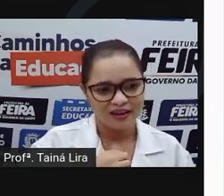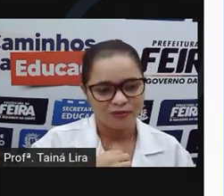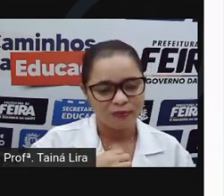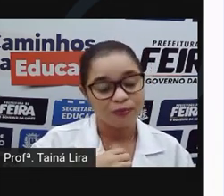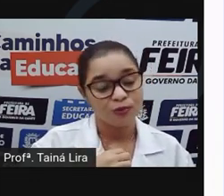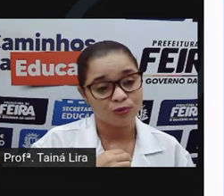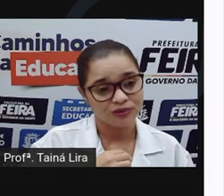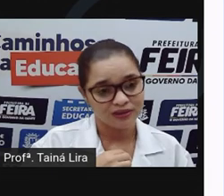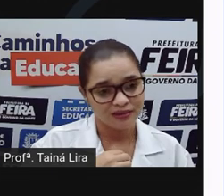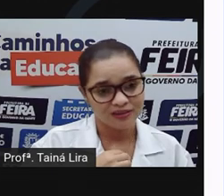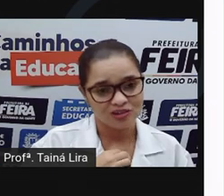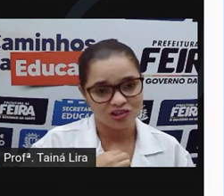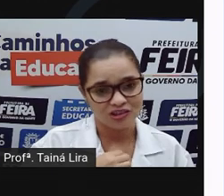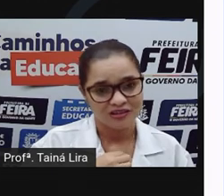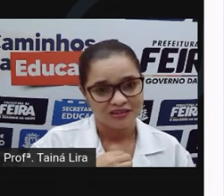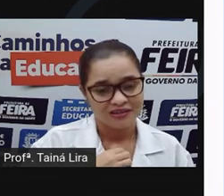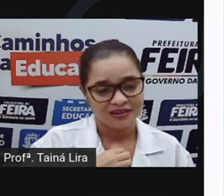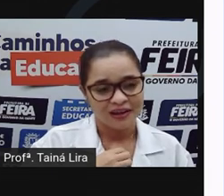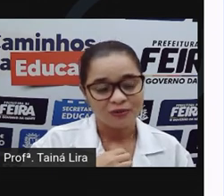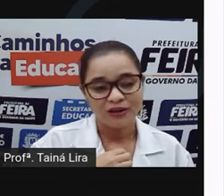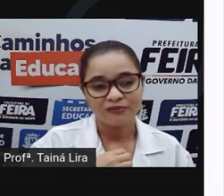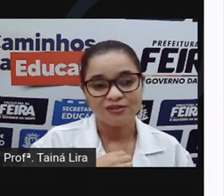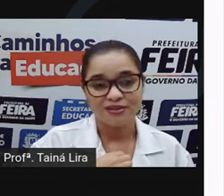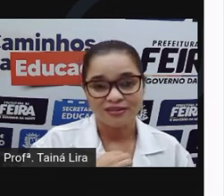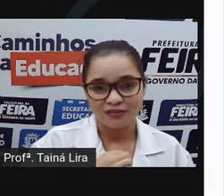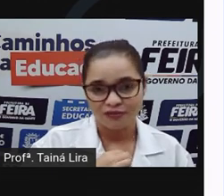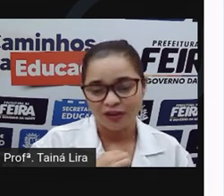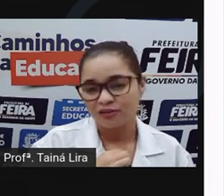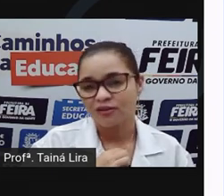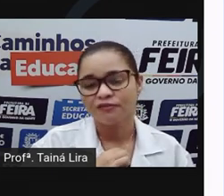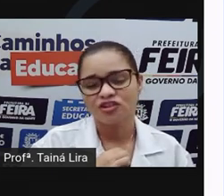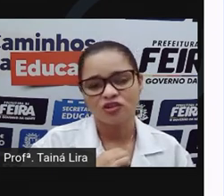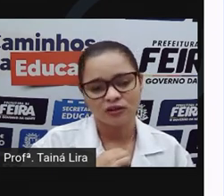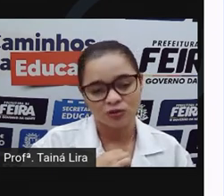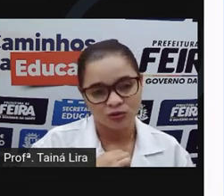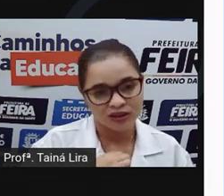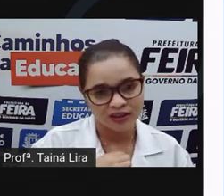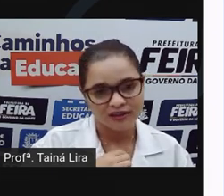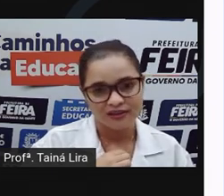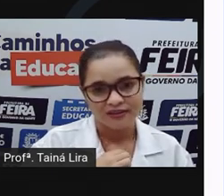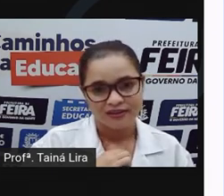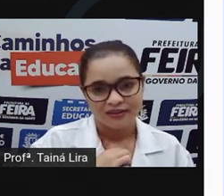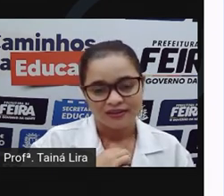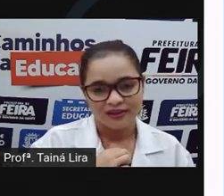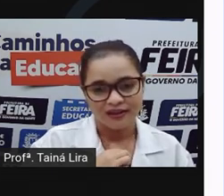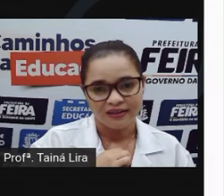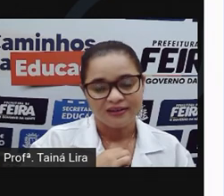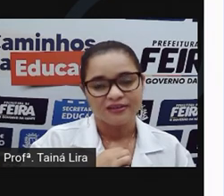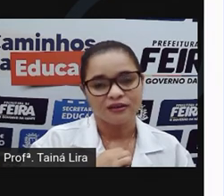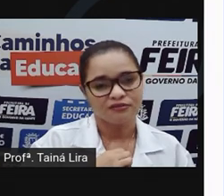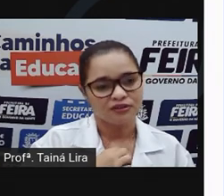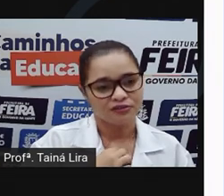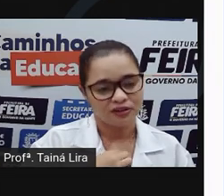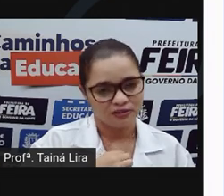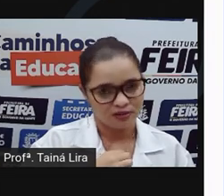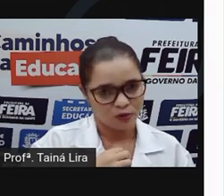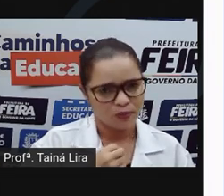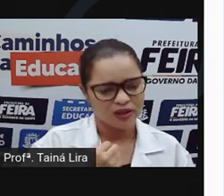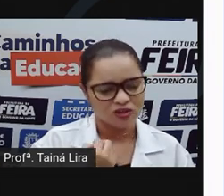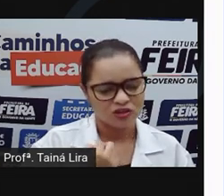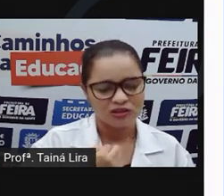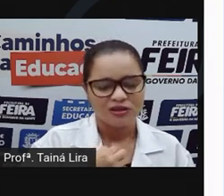economizar água por conta da energia, né? O que é que vocês têm feito? Estão fechando a torneira, né? Estão